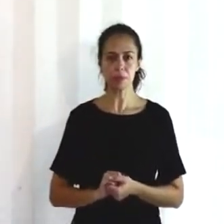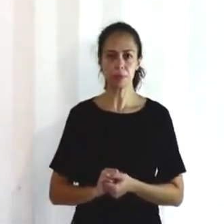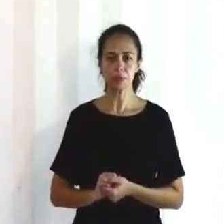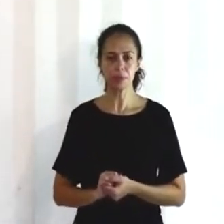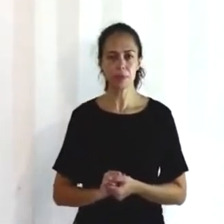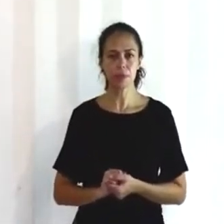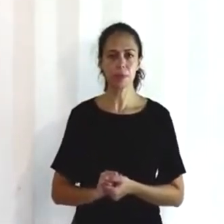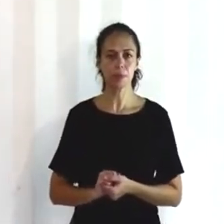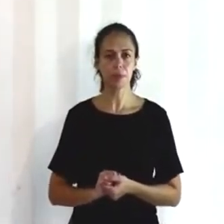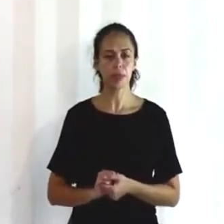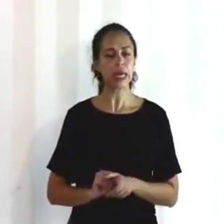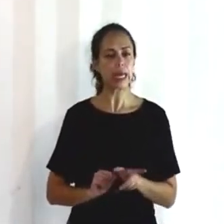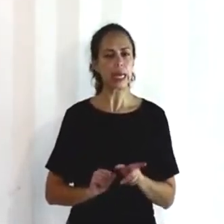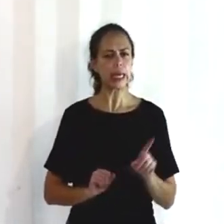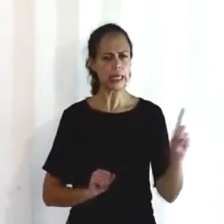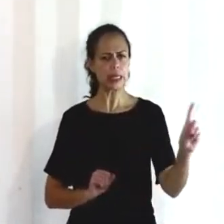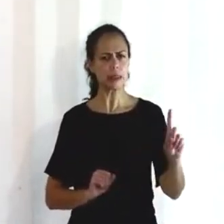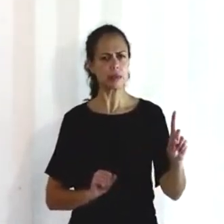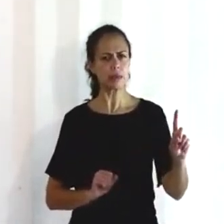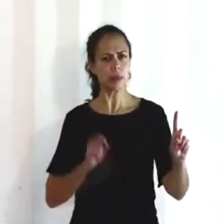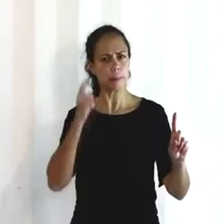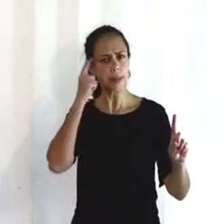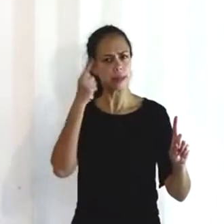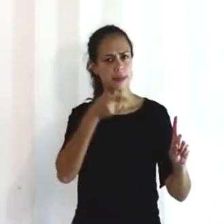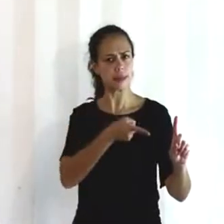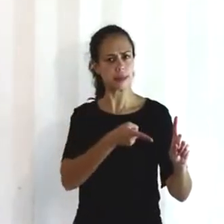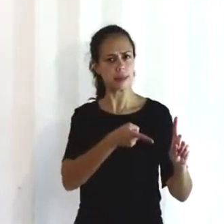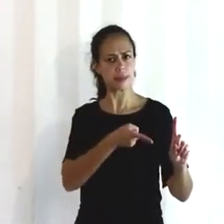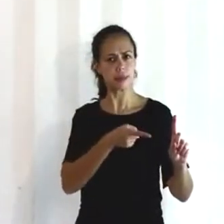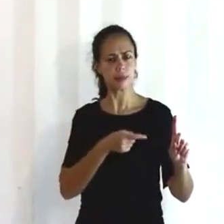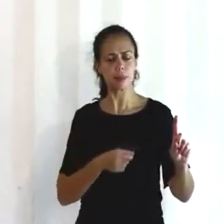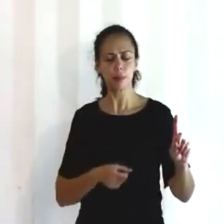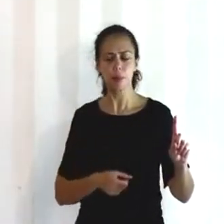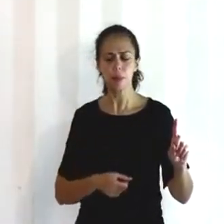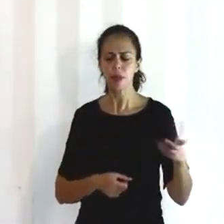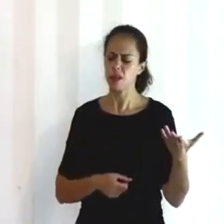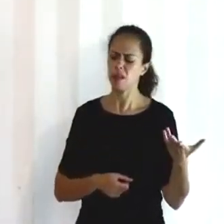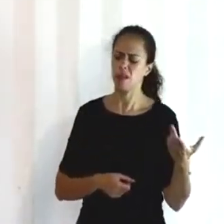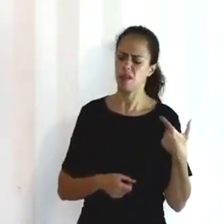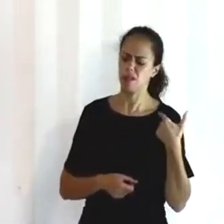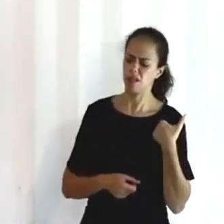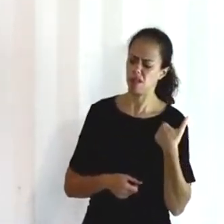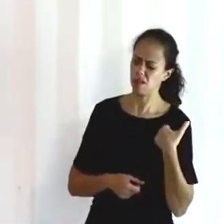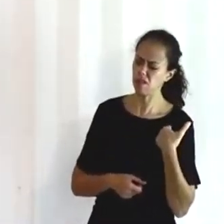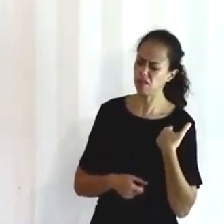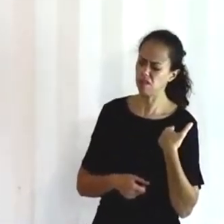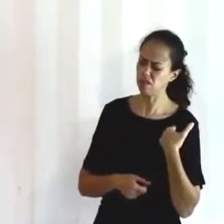sendo lesada se o outro não pagasse a conta.